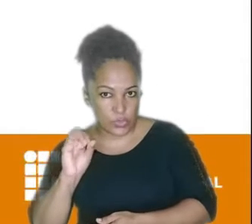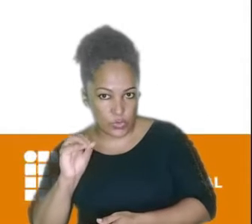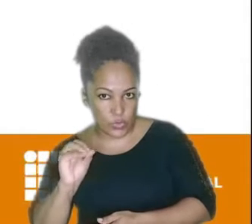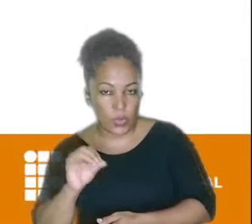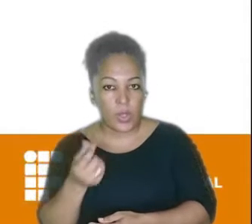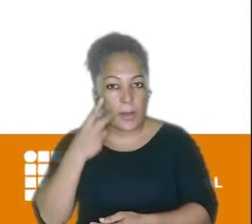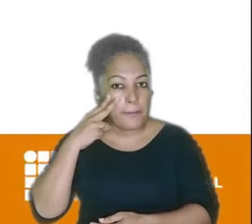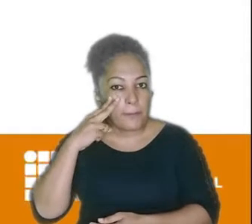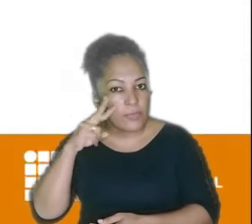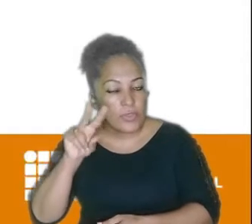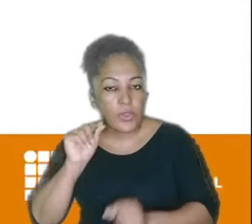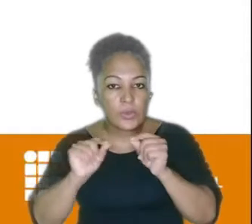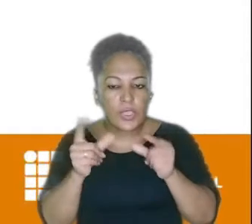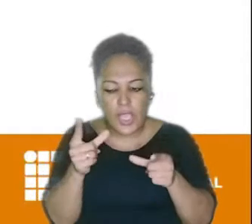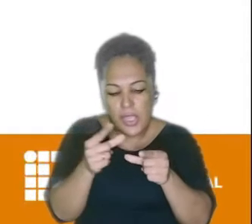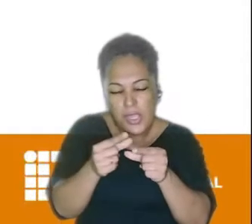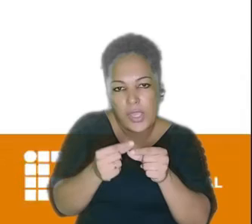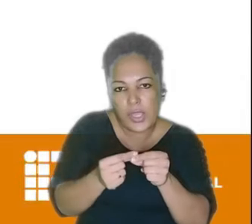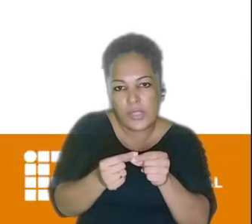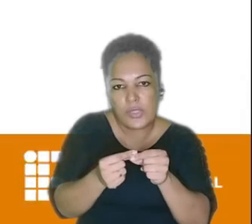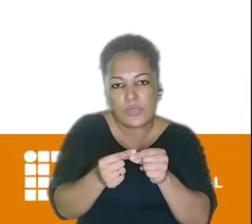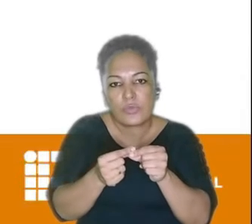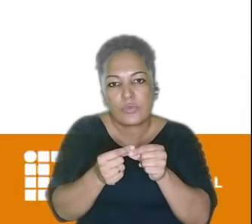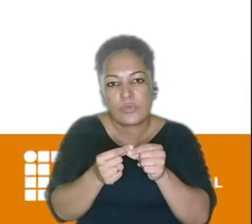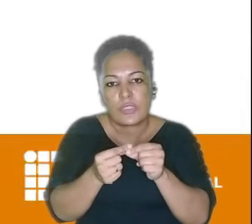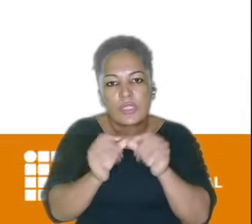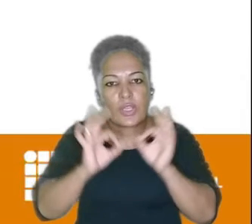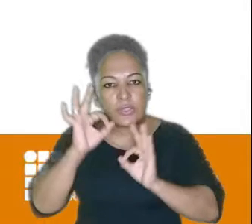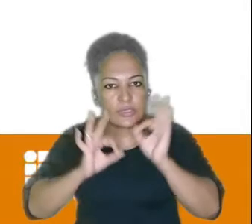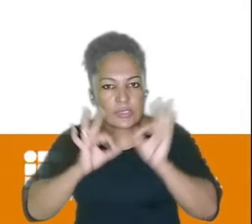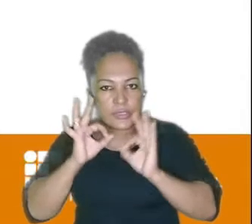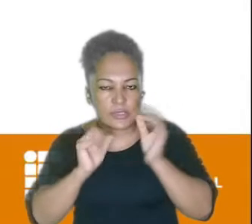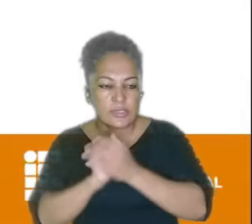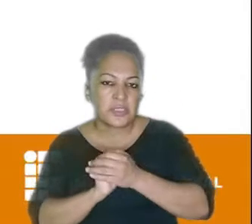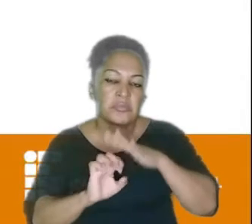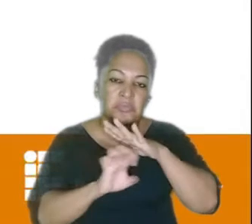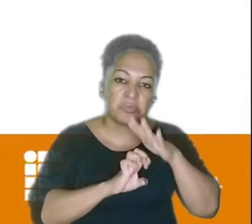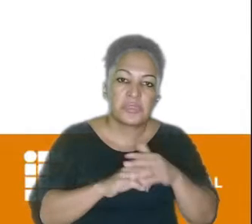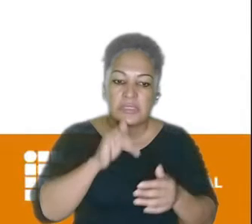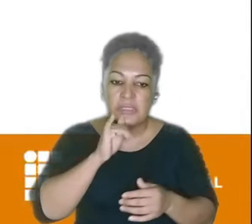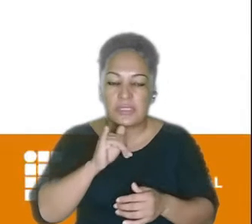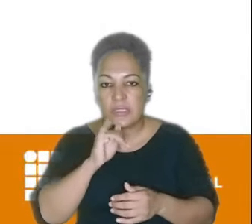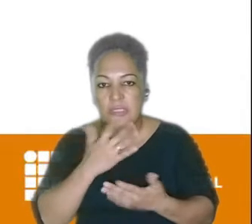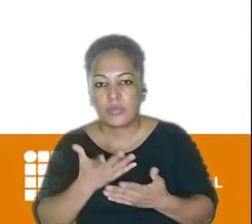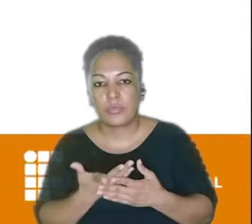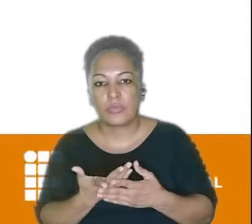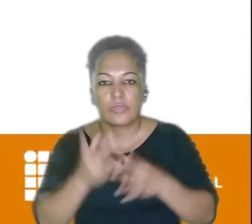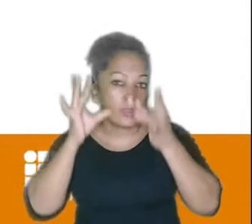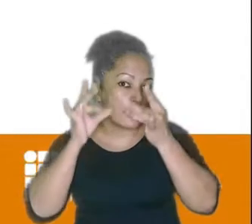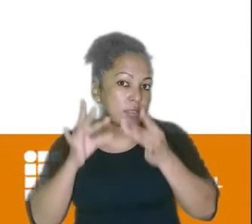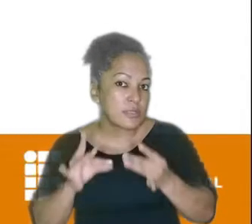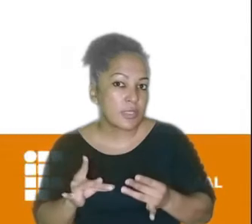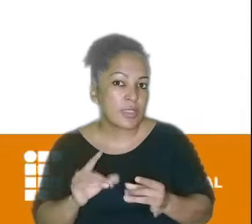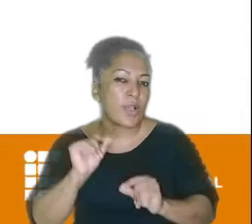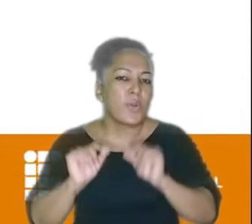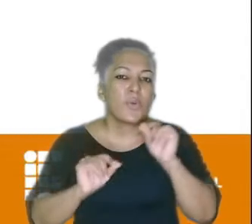caso, ela busca descrever de forma resumida os processos envolvidos no funcionamento de um negócio. Então, uma análise de caso é uma